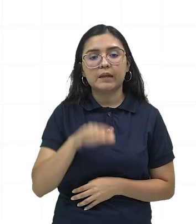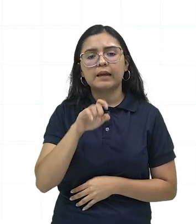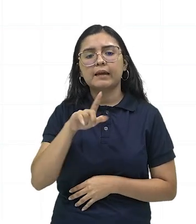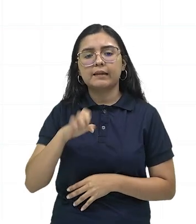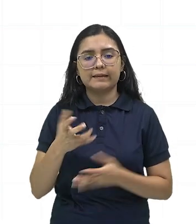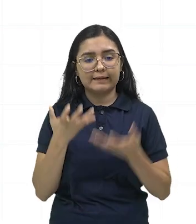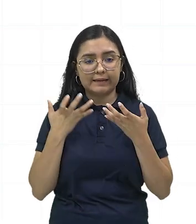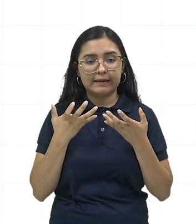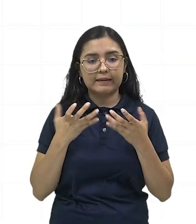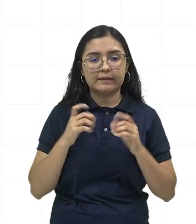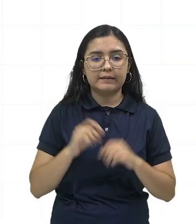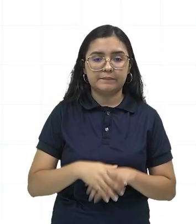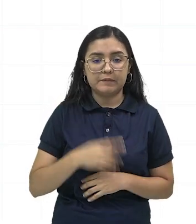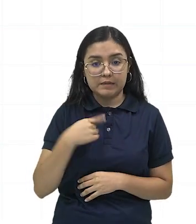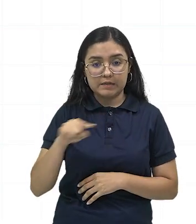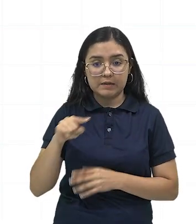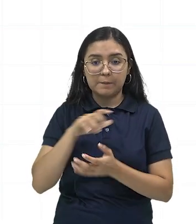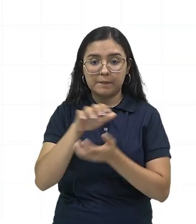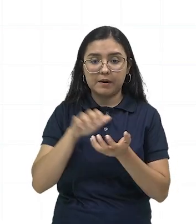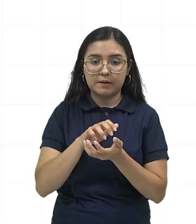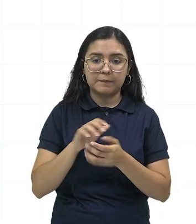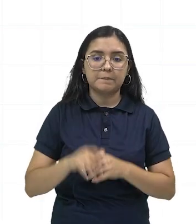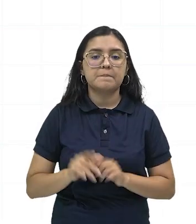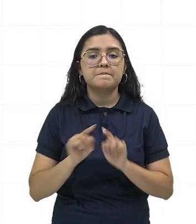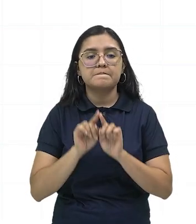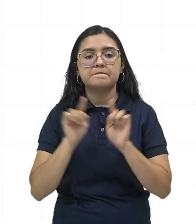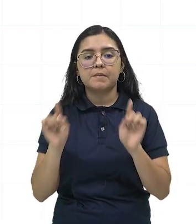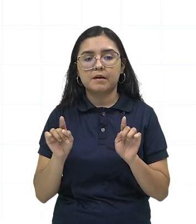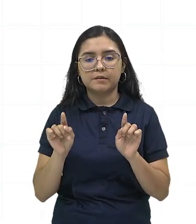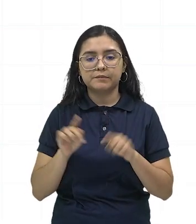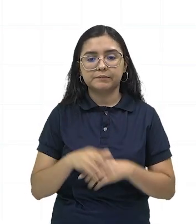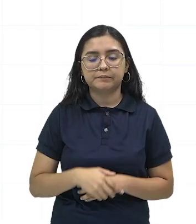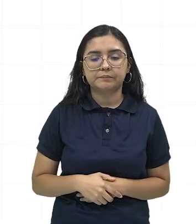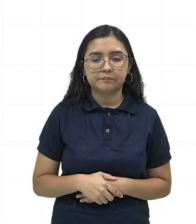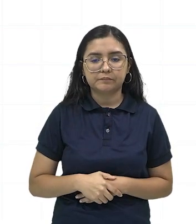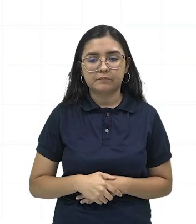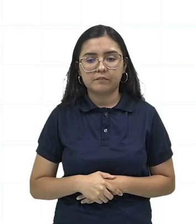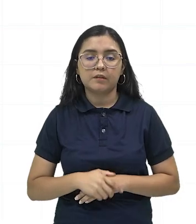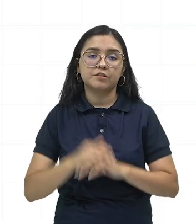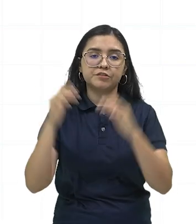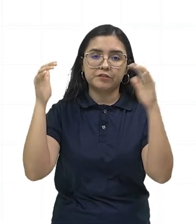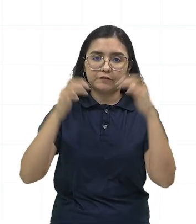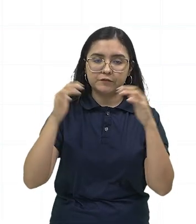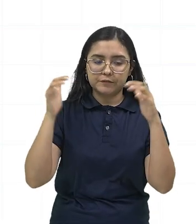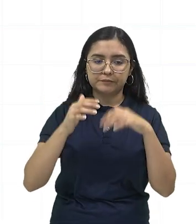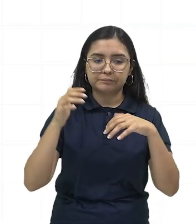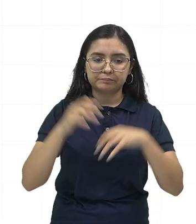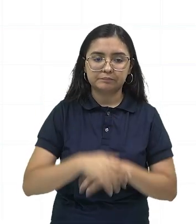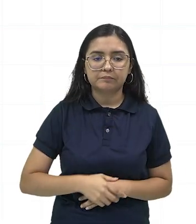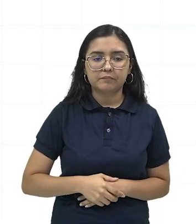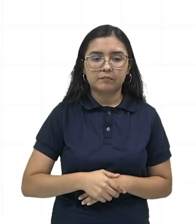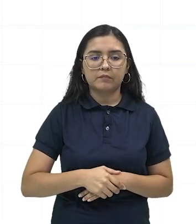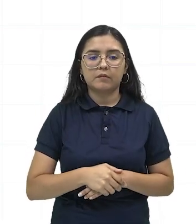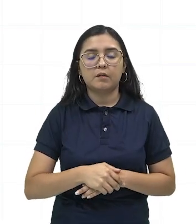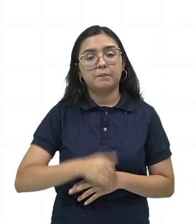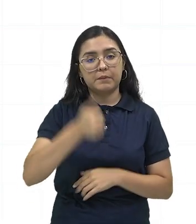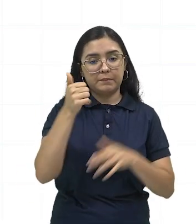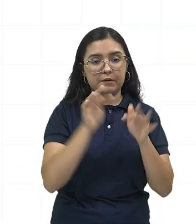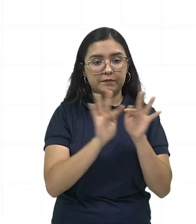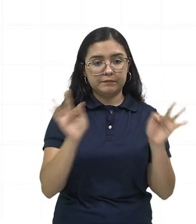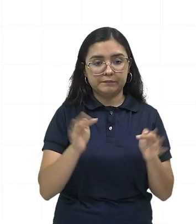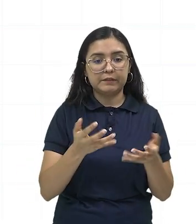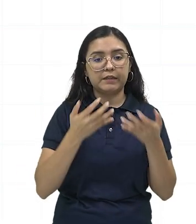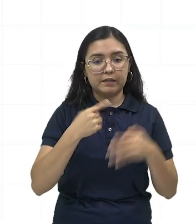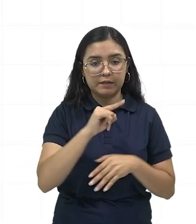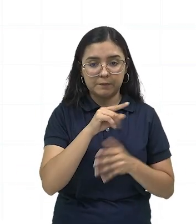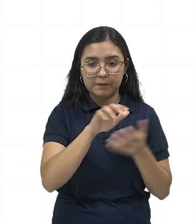locução verbal, ao parque, mas estava, olha o segundo verbo, estava chovendo. Minha primeira oração, ele queria ir ao